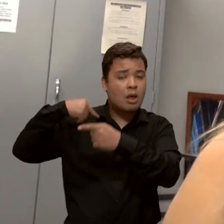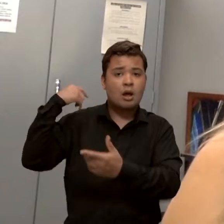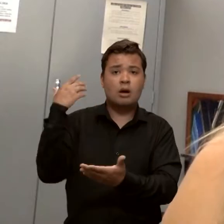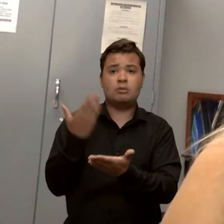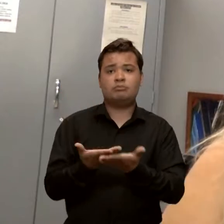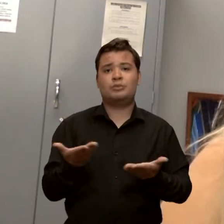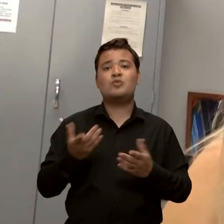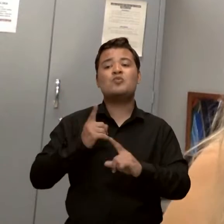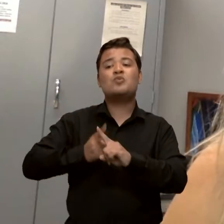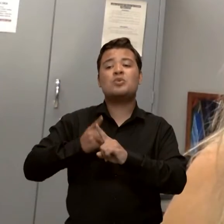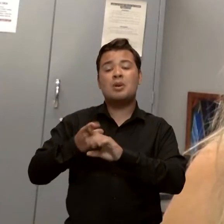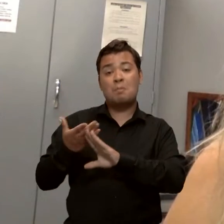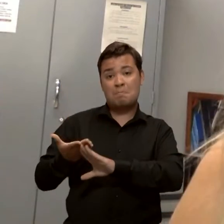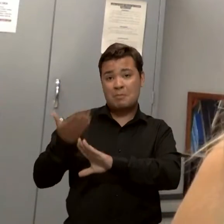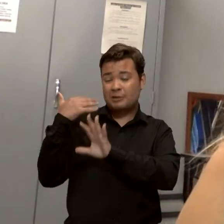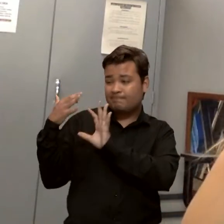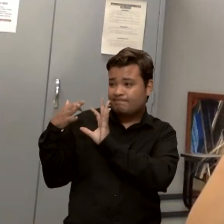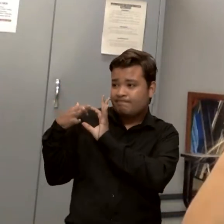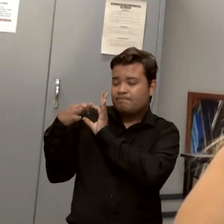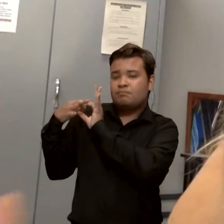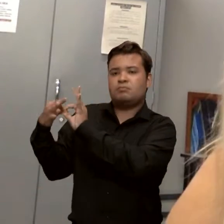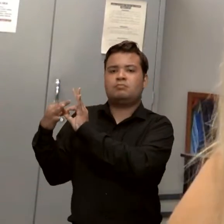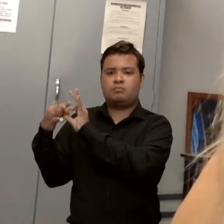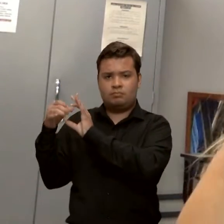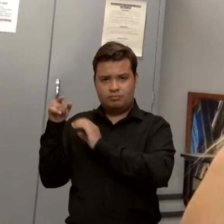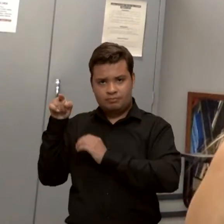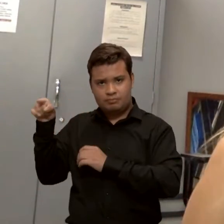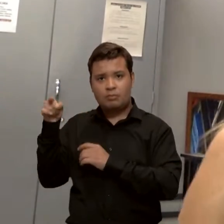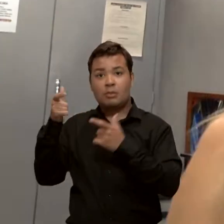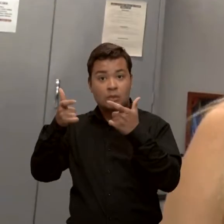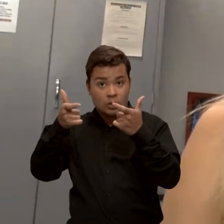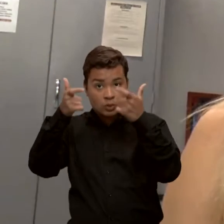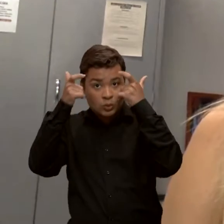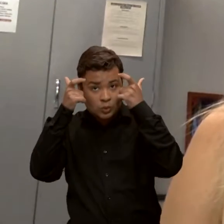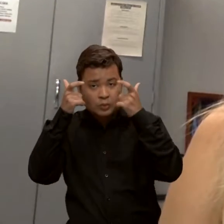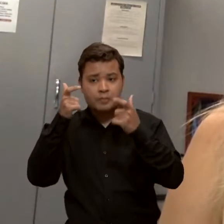ao nosso passado, que ainda permanece ressonante, né,